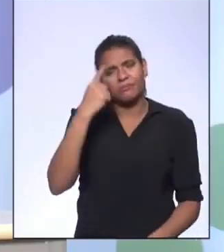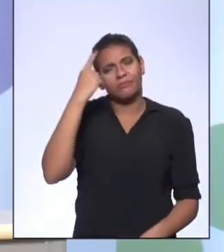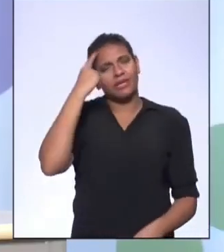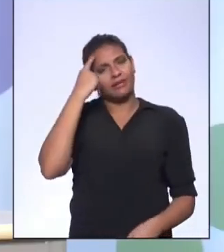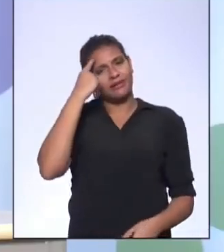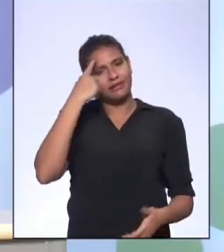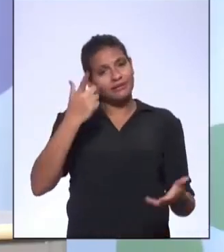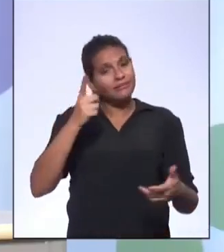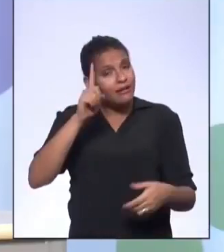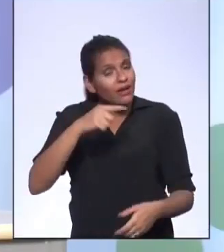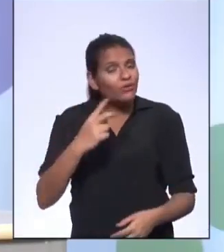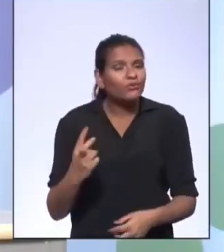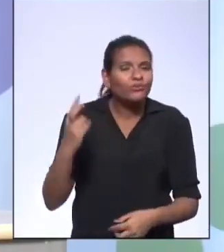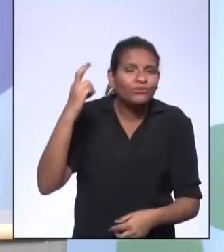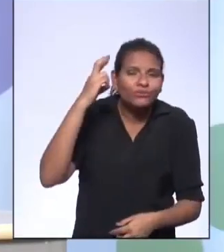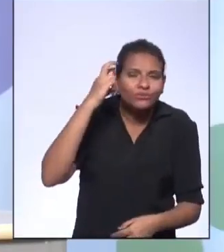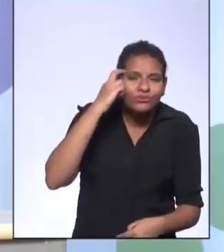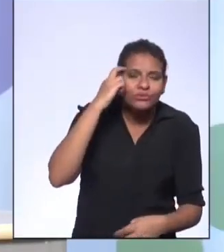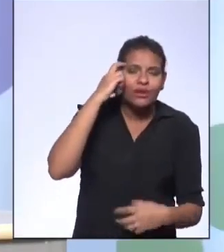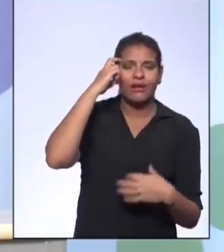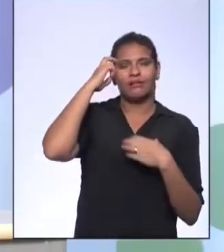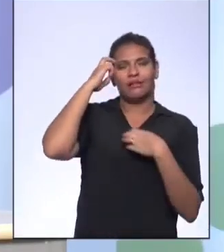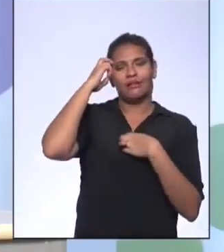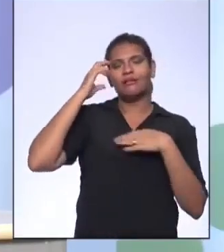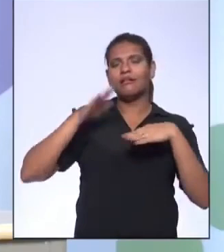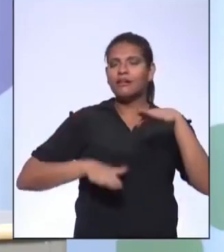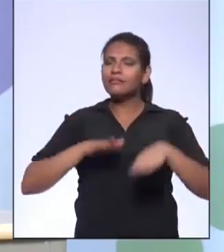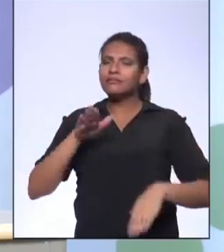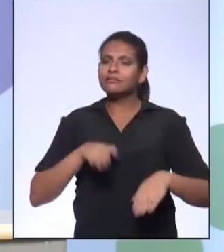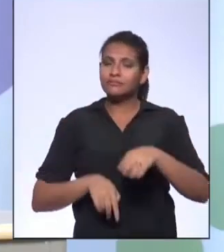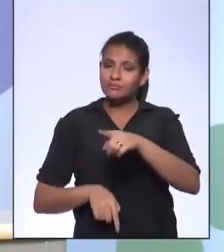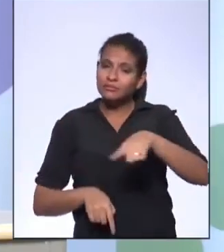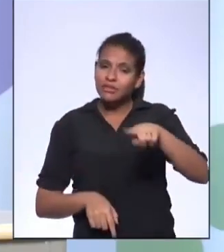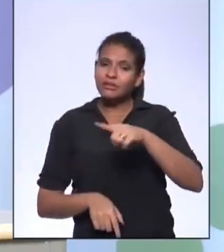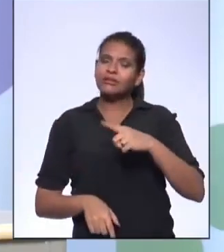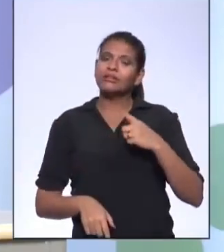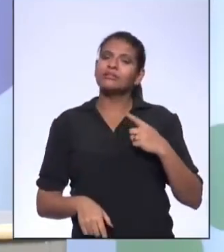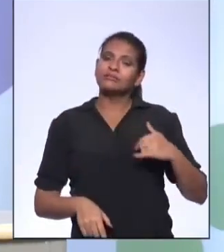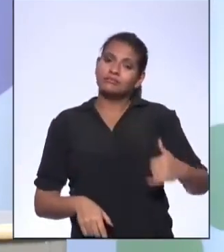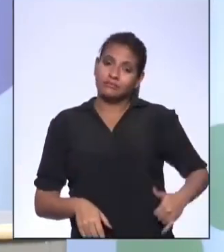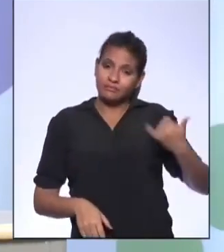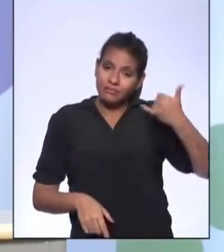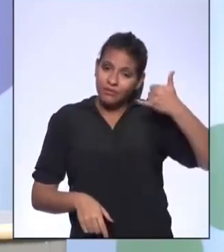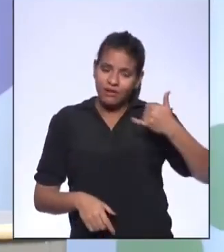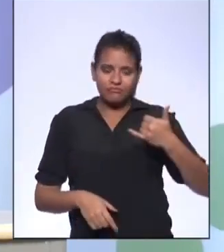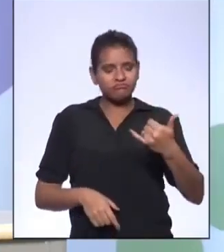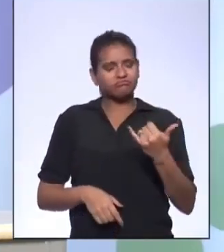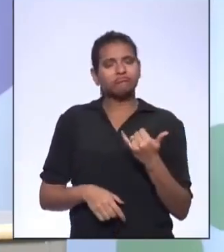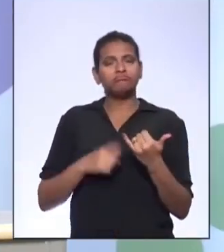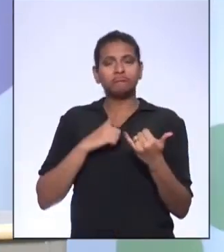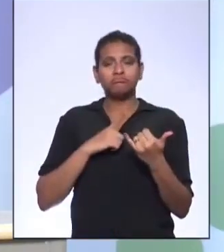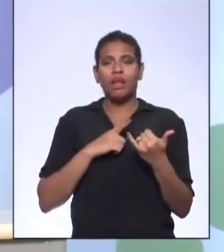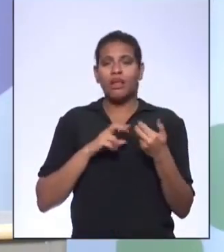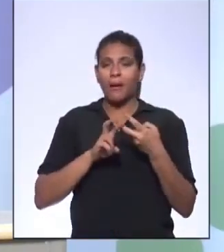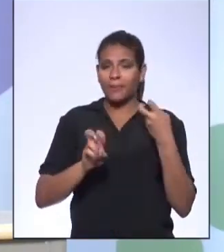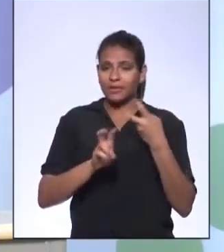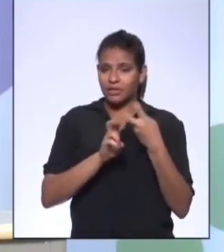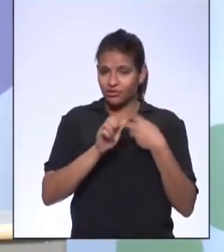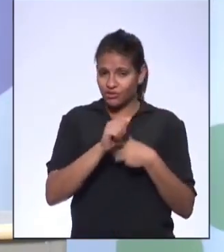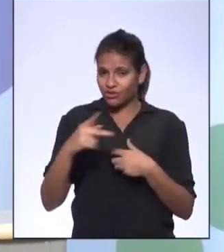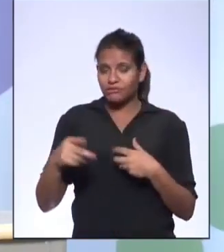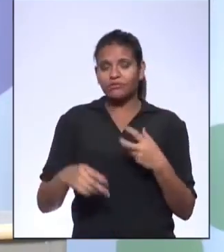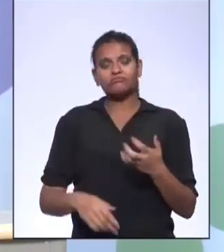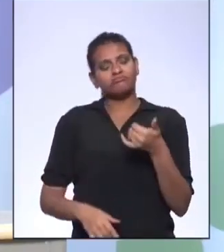cultural. Quando vocês pegam o seu celular e acessam um aplicativo, que é esse aplicativo de música, quando